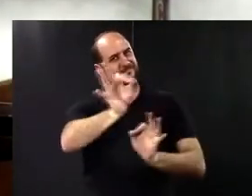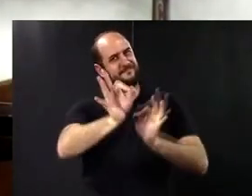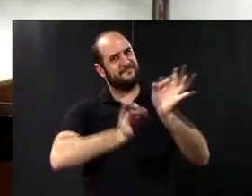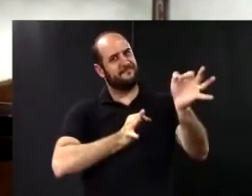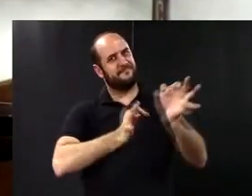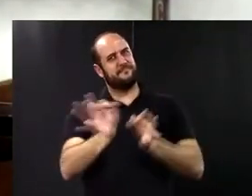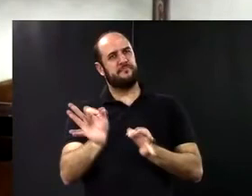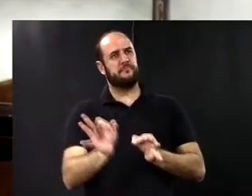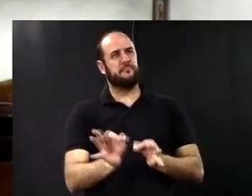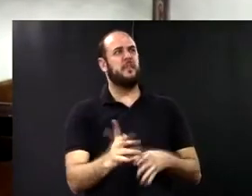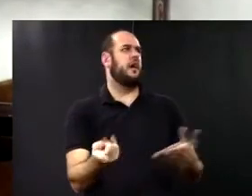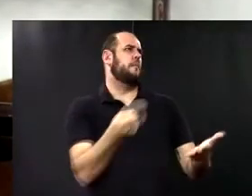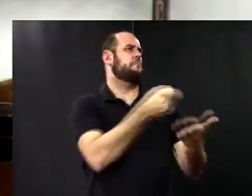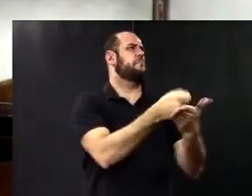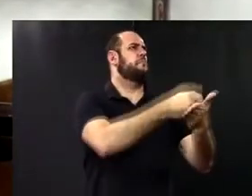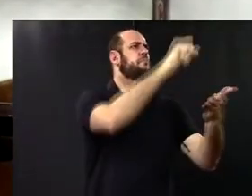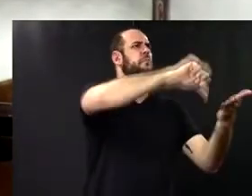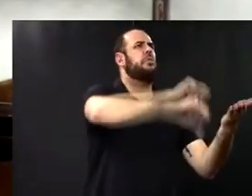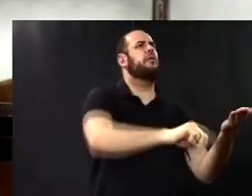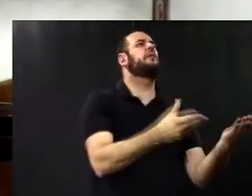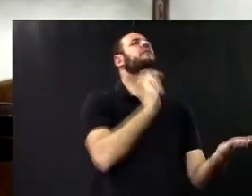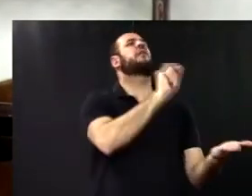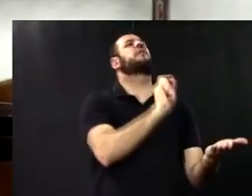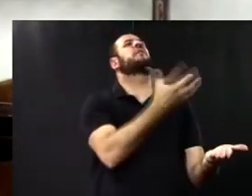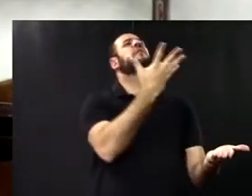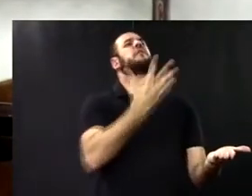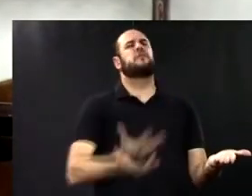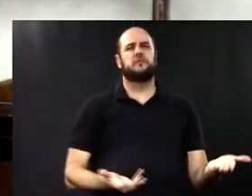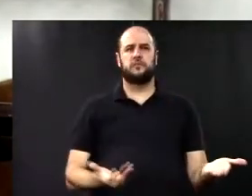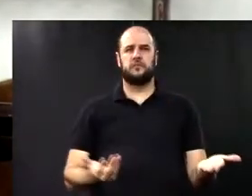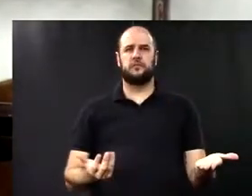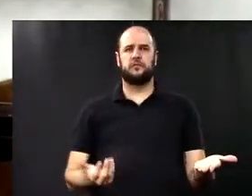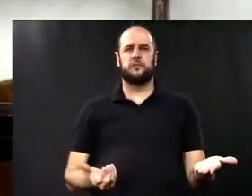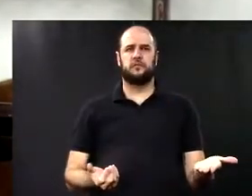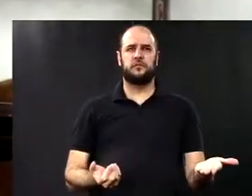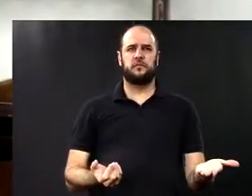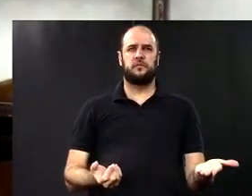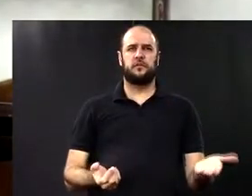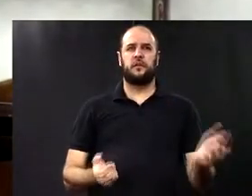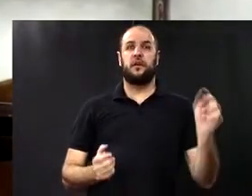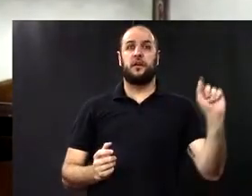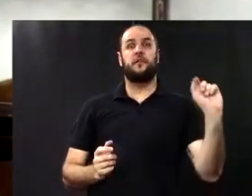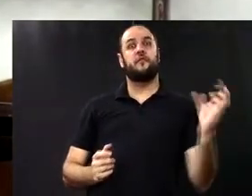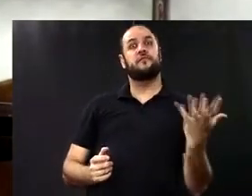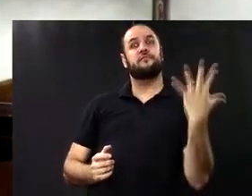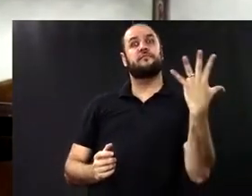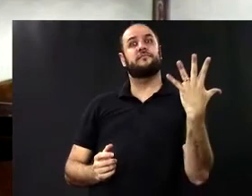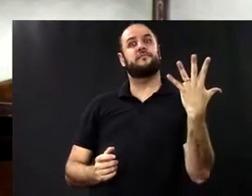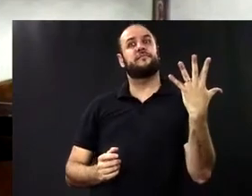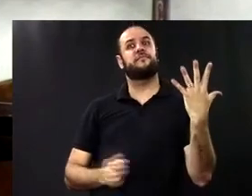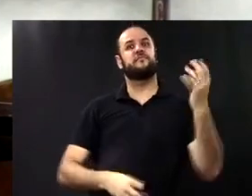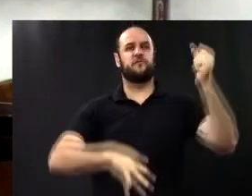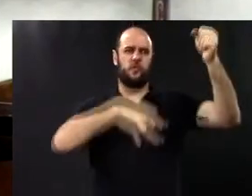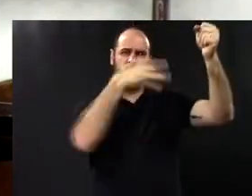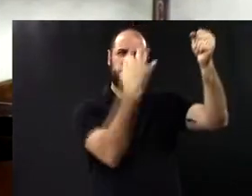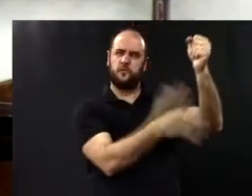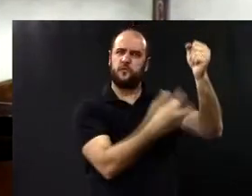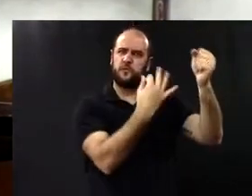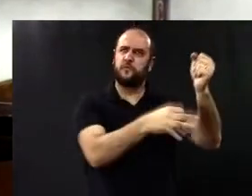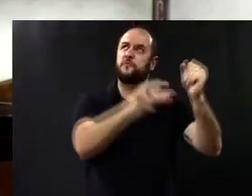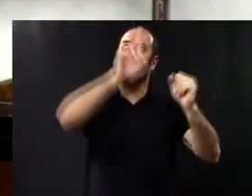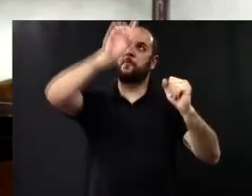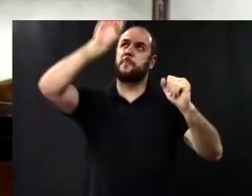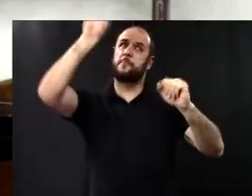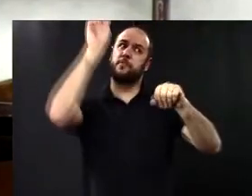A punição está no versículo 6, na parte B, quando diz: e açoita a todo filho a quem